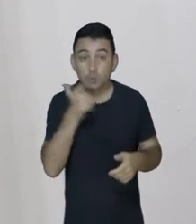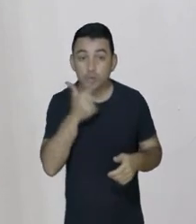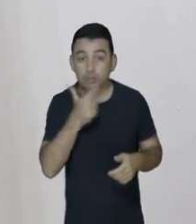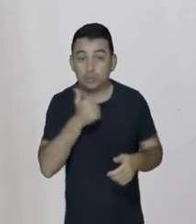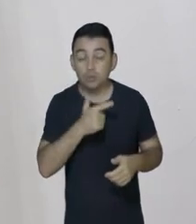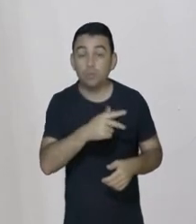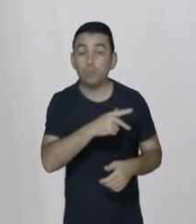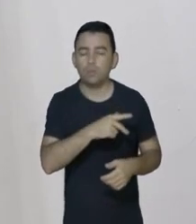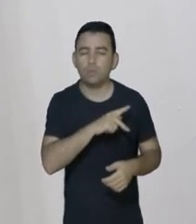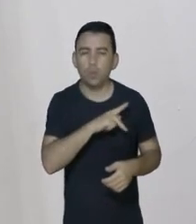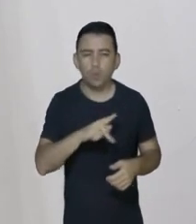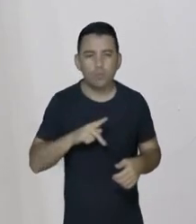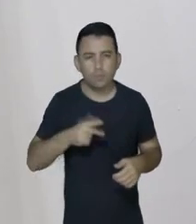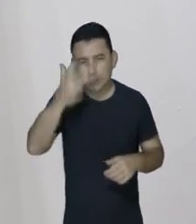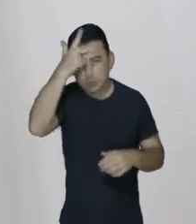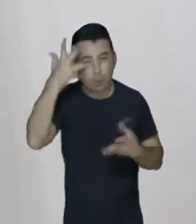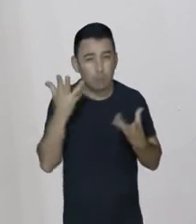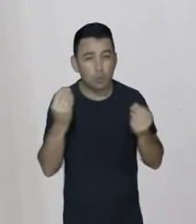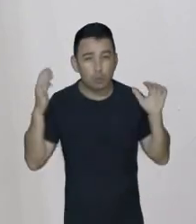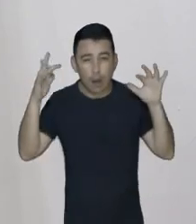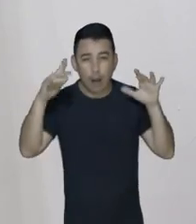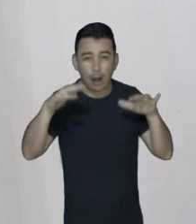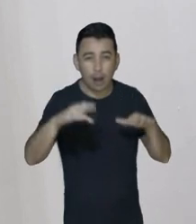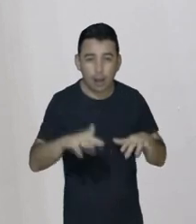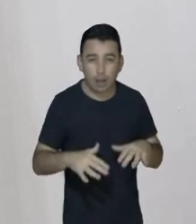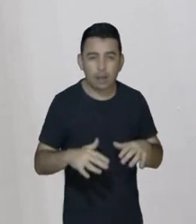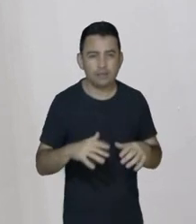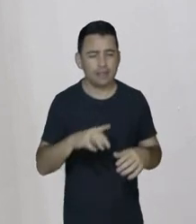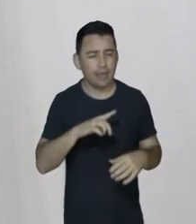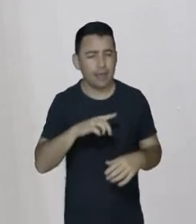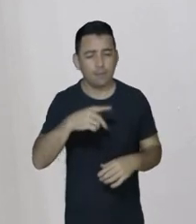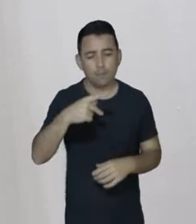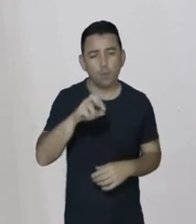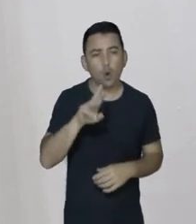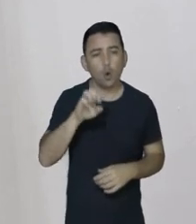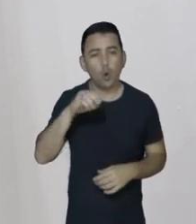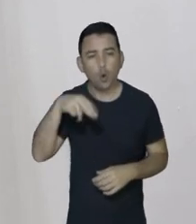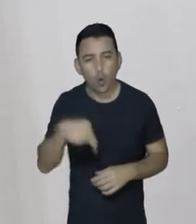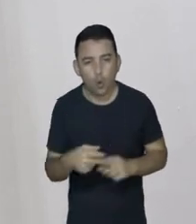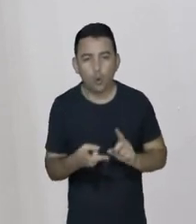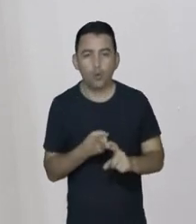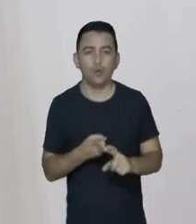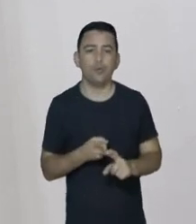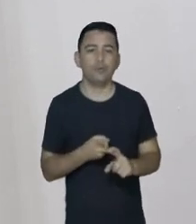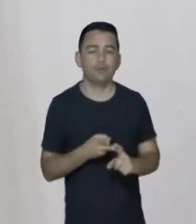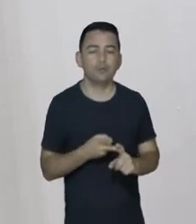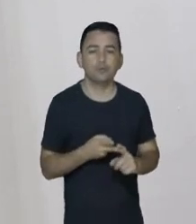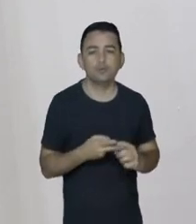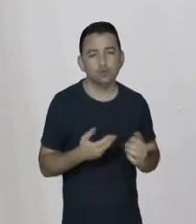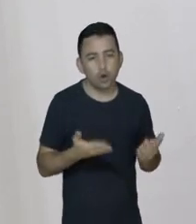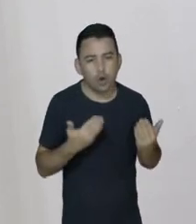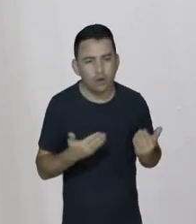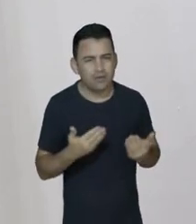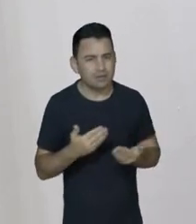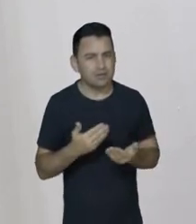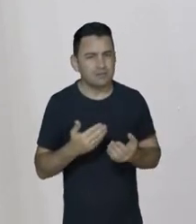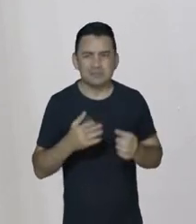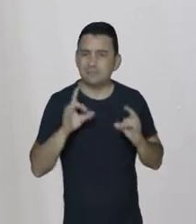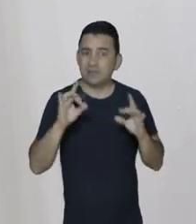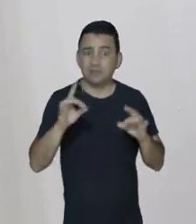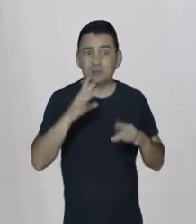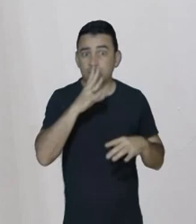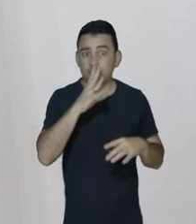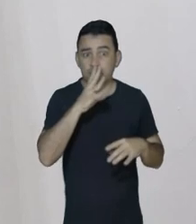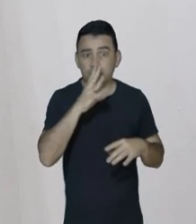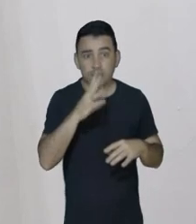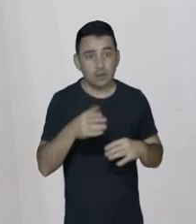de tantas pessoas que iam lá. Era a PROCON, era a Delegacia da Mulher, da Criança e do Adolescente. É um negócio impressionante quando a